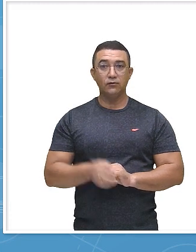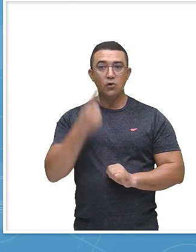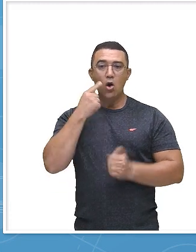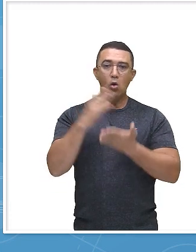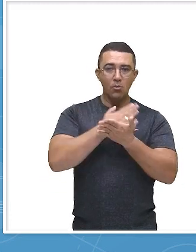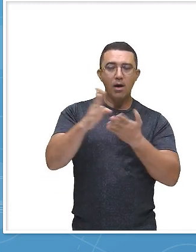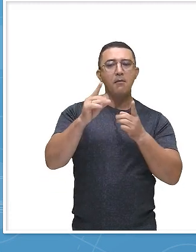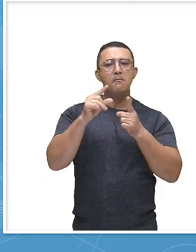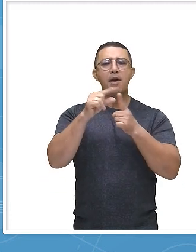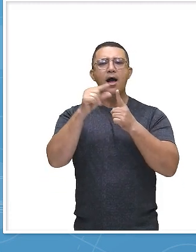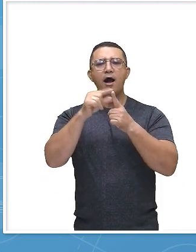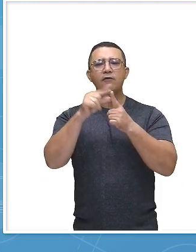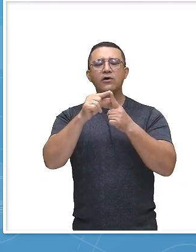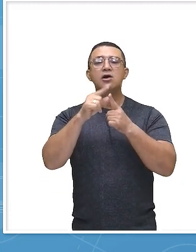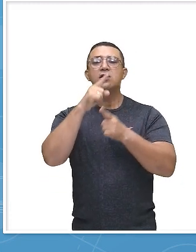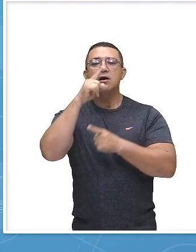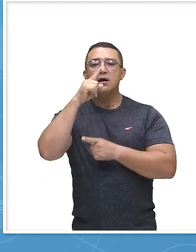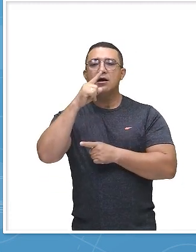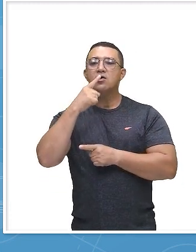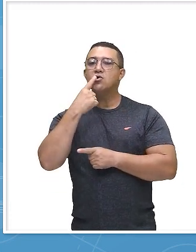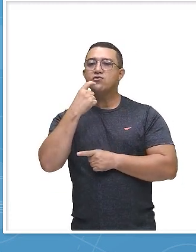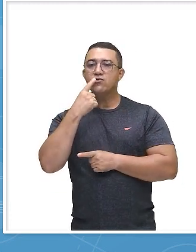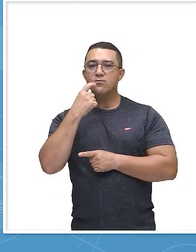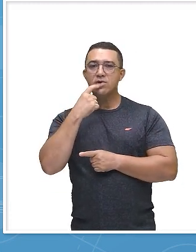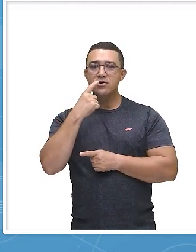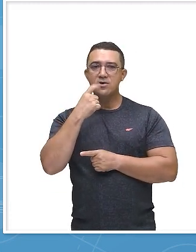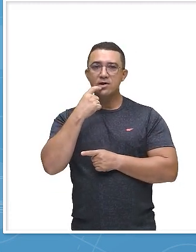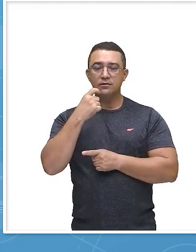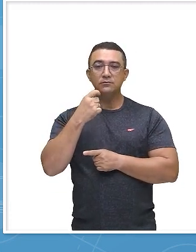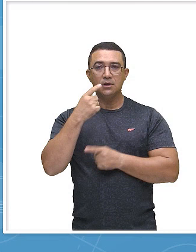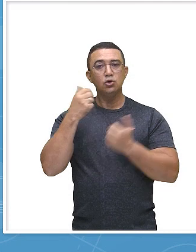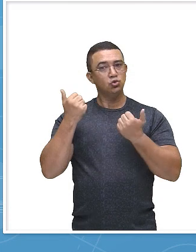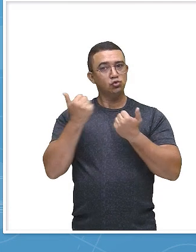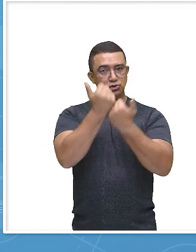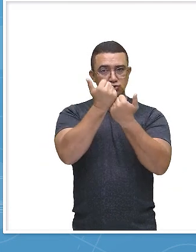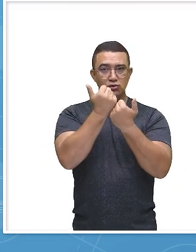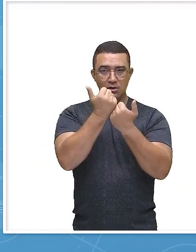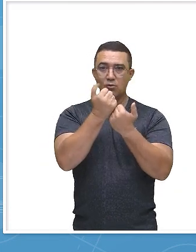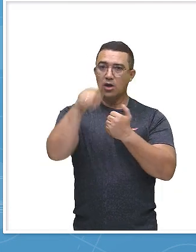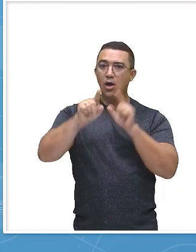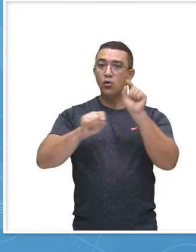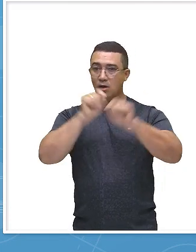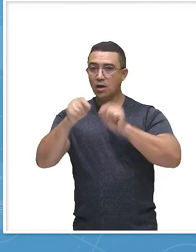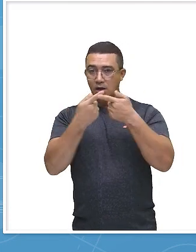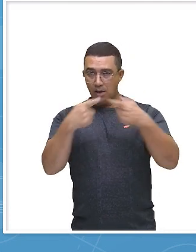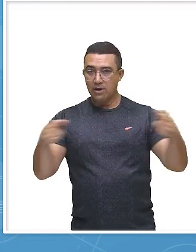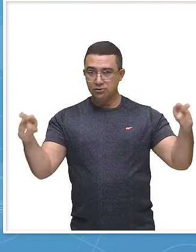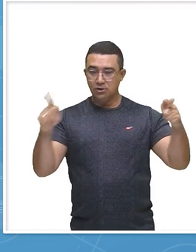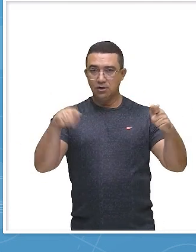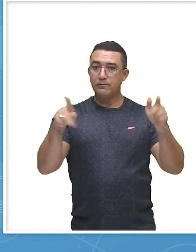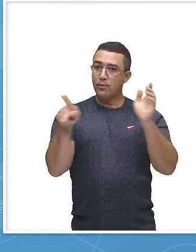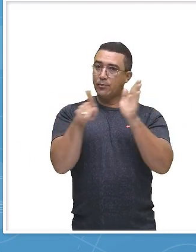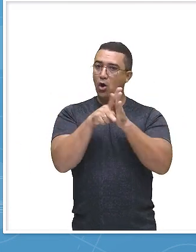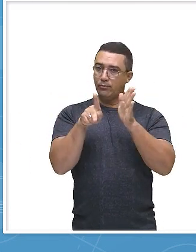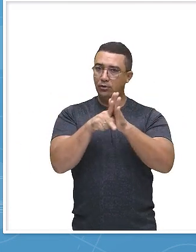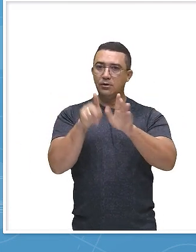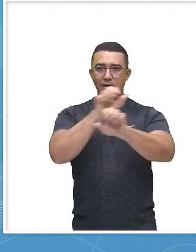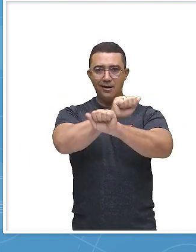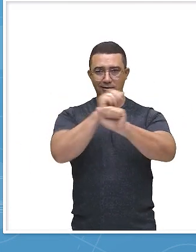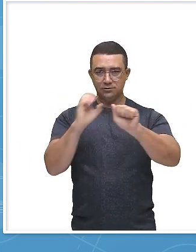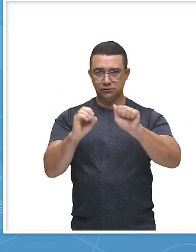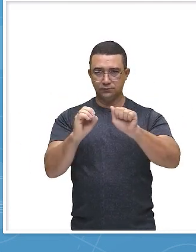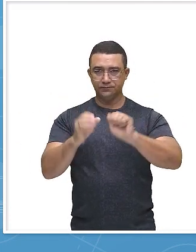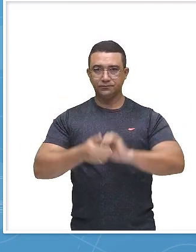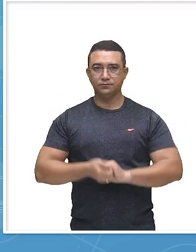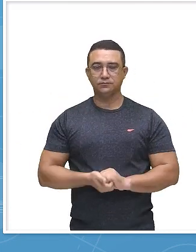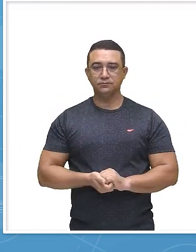palavrinhas e estas palavrinhas constituem a classe gramatical dos artigos, ok? Então,